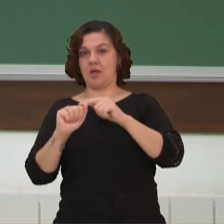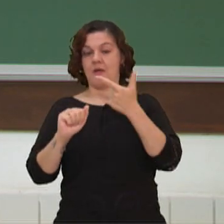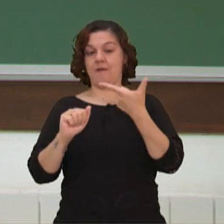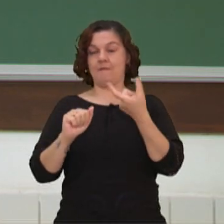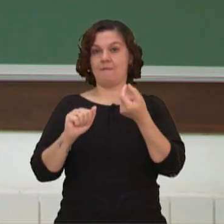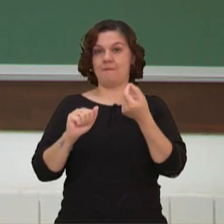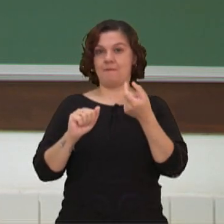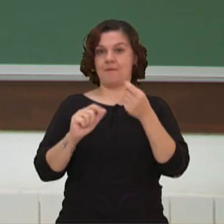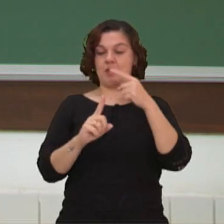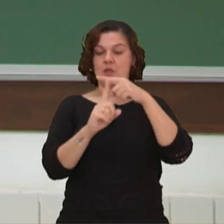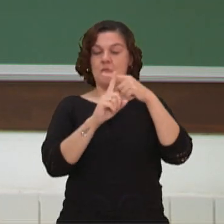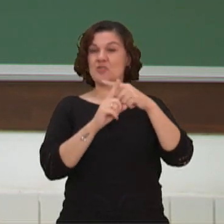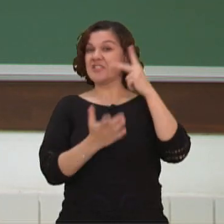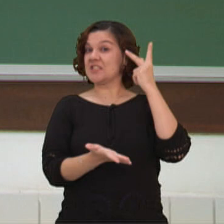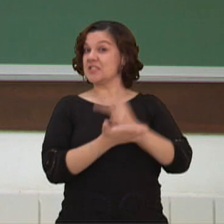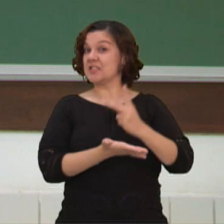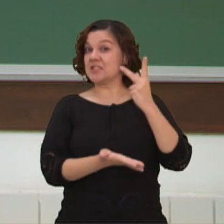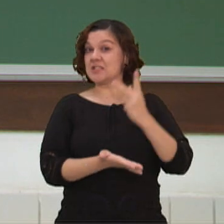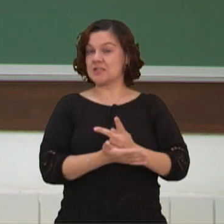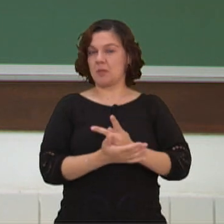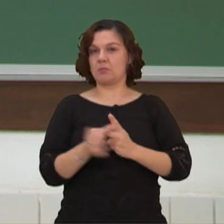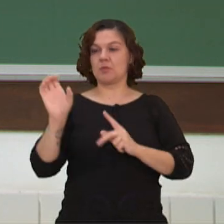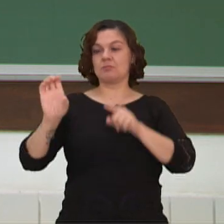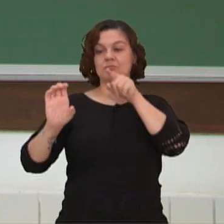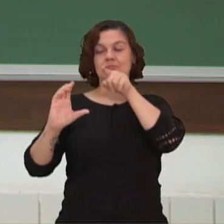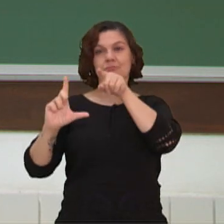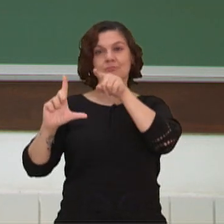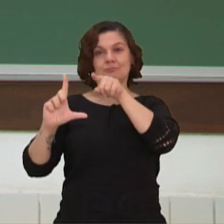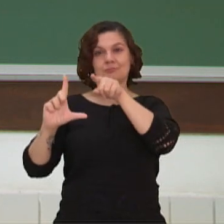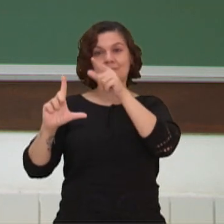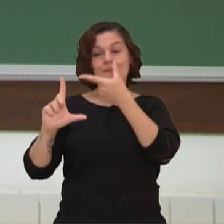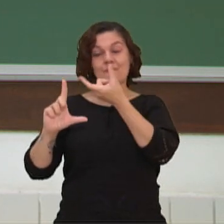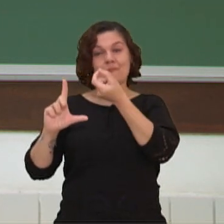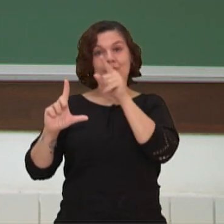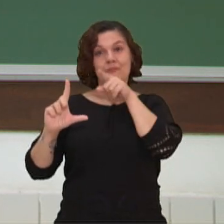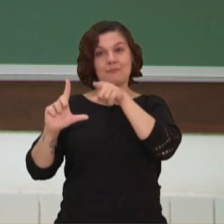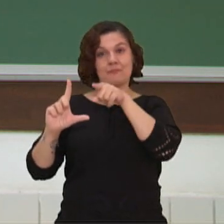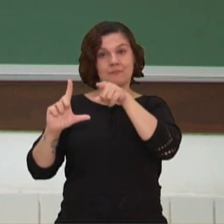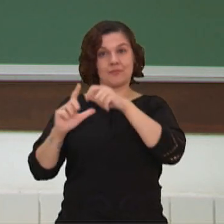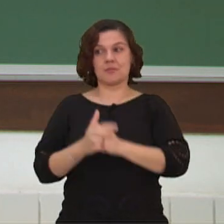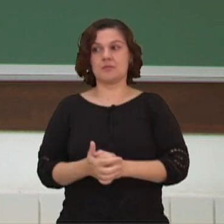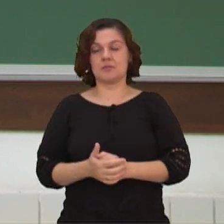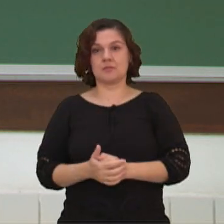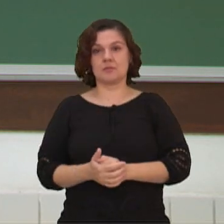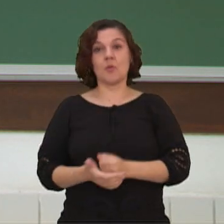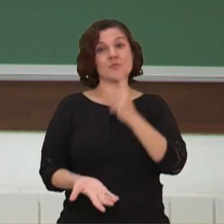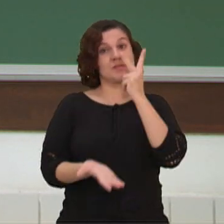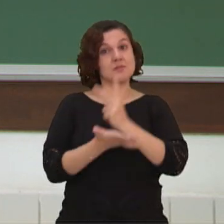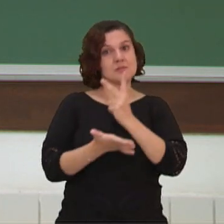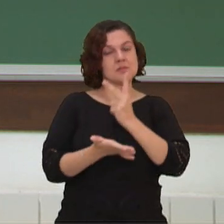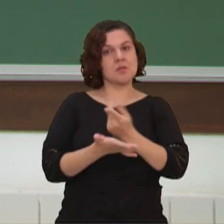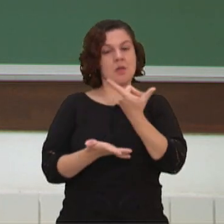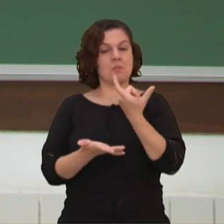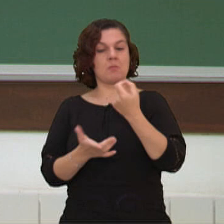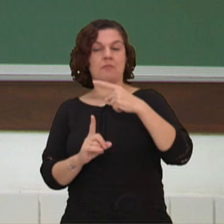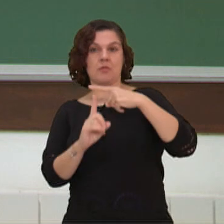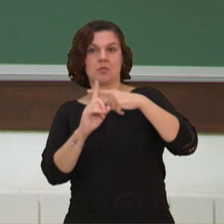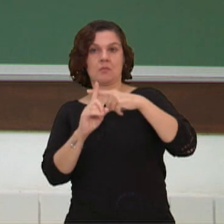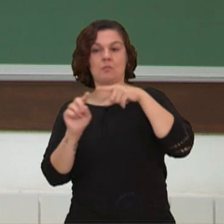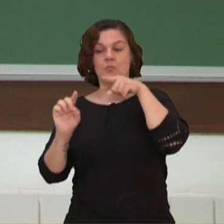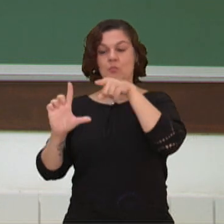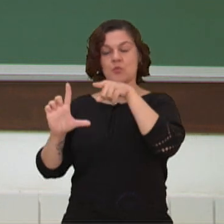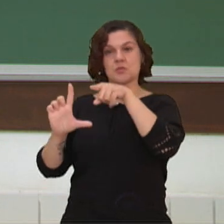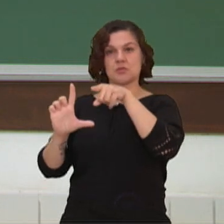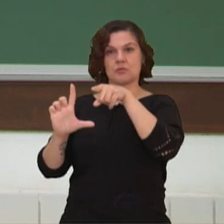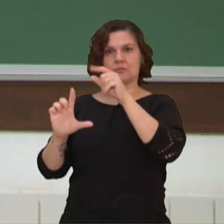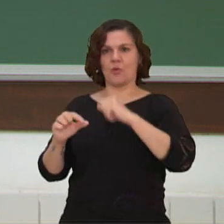prótons sempre. Está escrito ali, ó, Z igual a 20. Então, se ele tem 20 prótons sempre e a carga dele é negativa